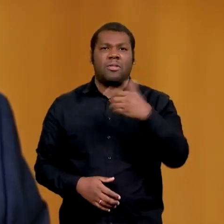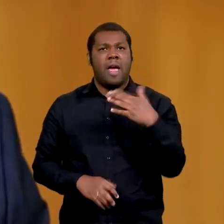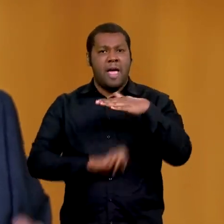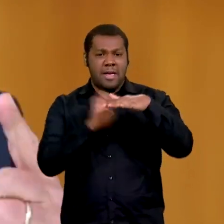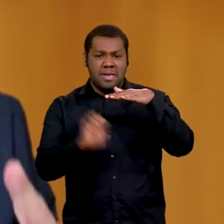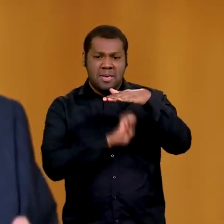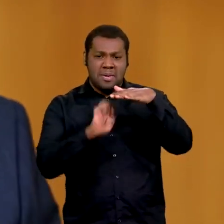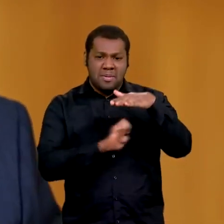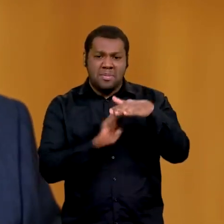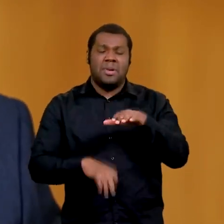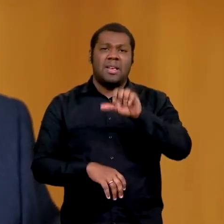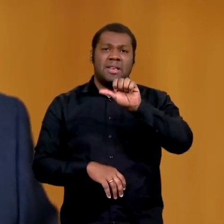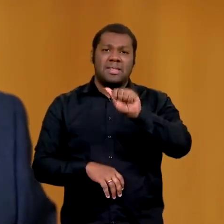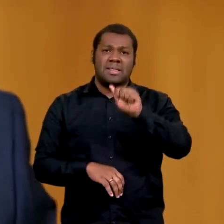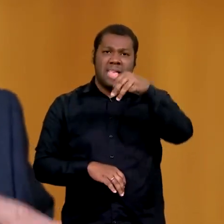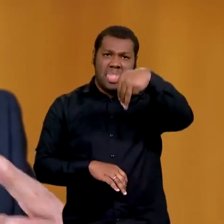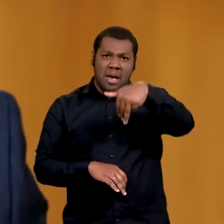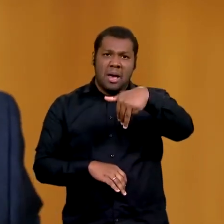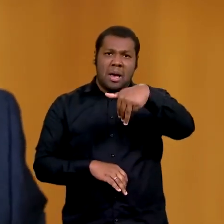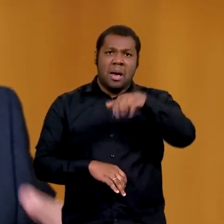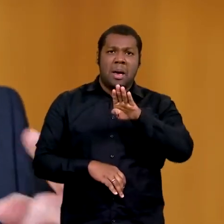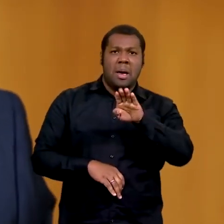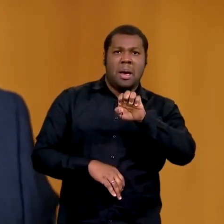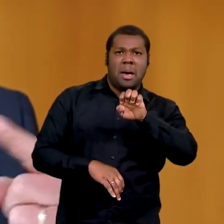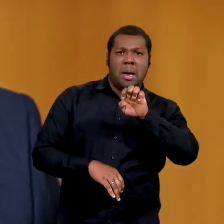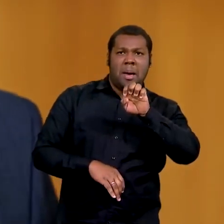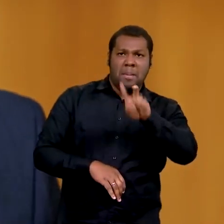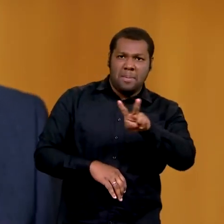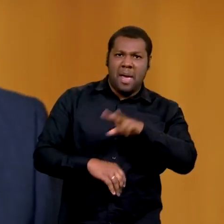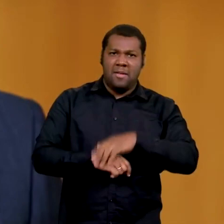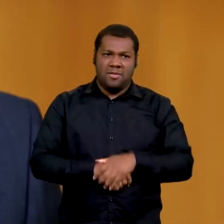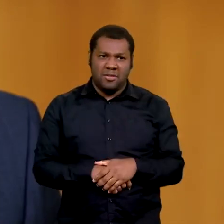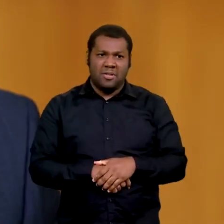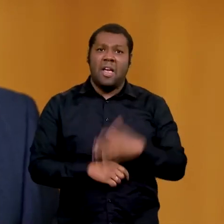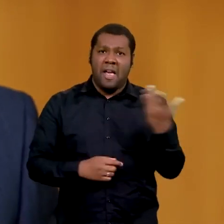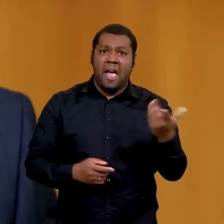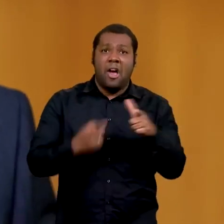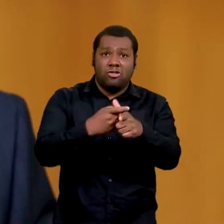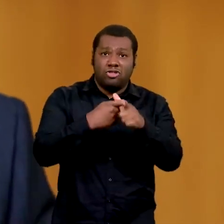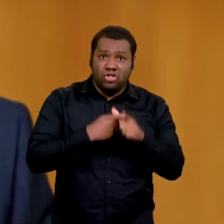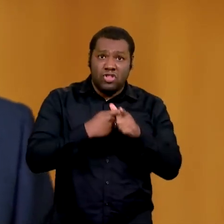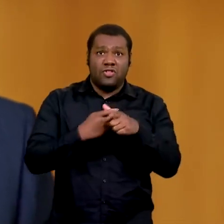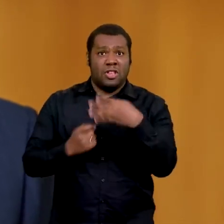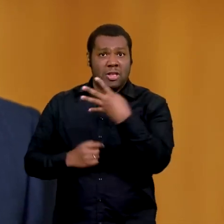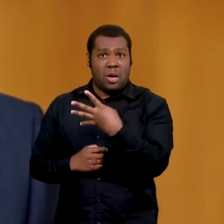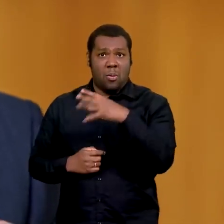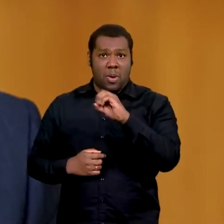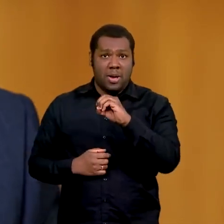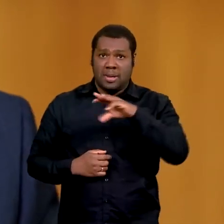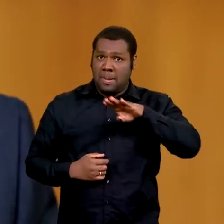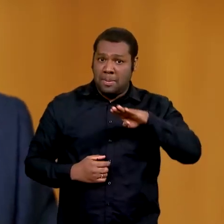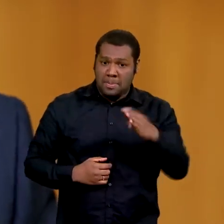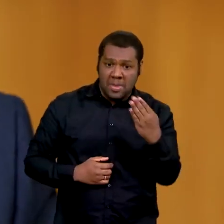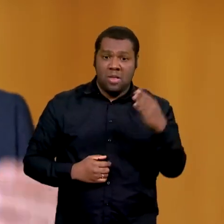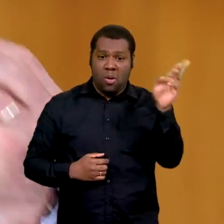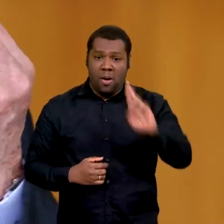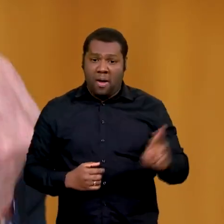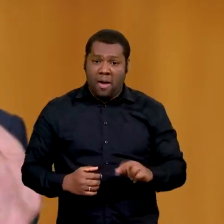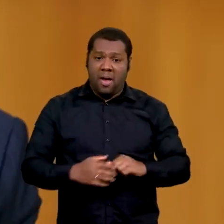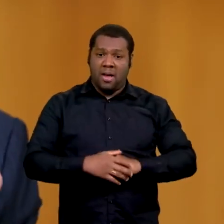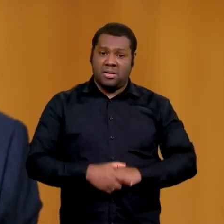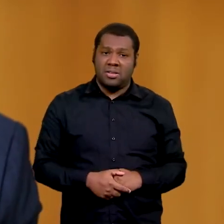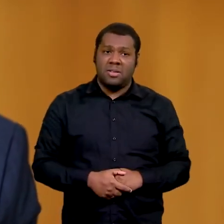não é Ambev ou seja o cara deve não de fato de 40 bilhões de reais ou seja a verdade nua e crua